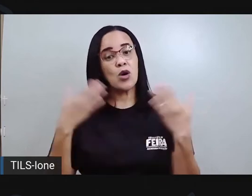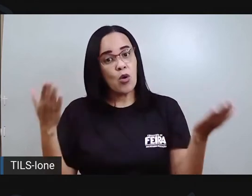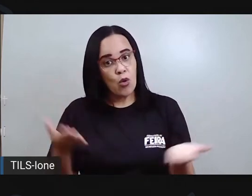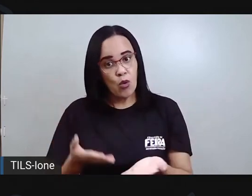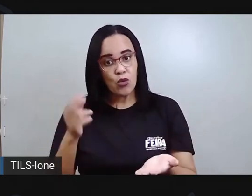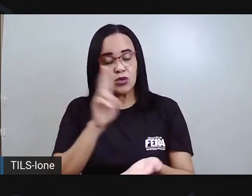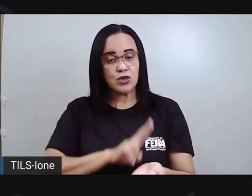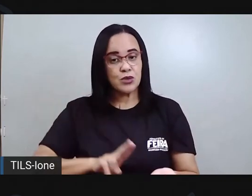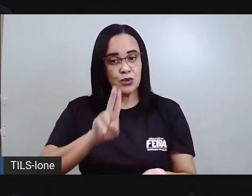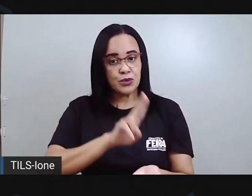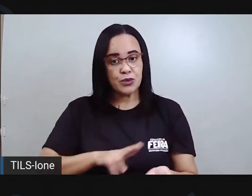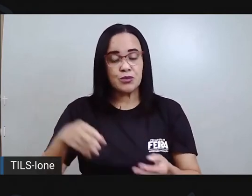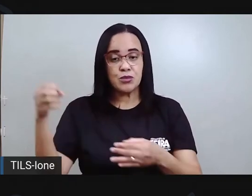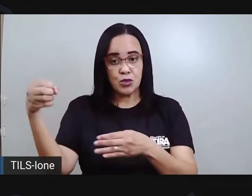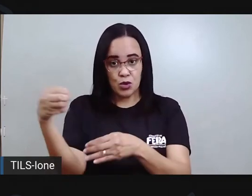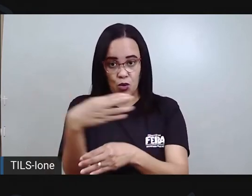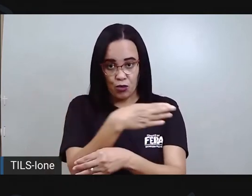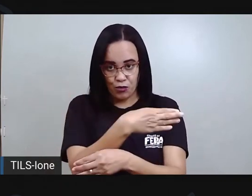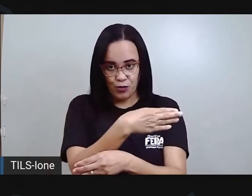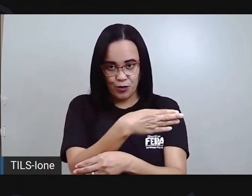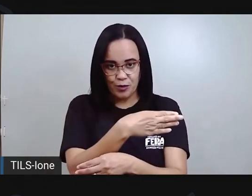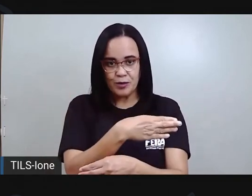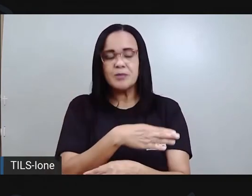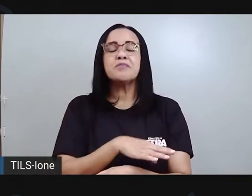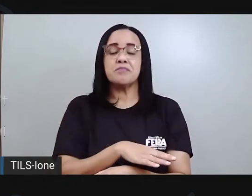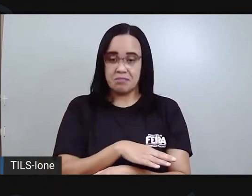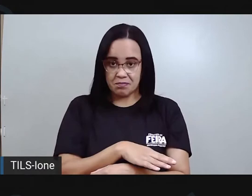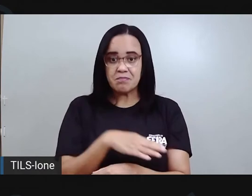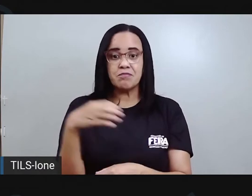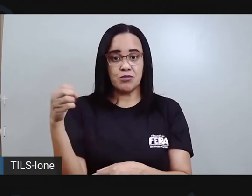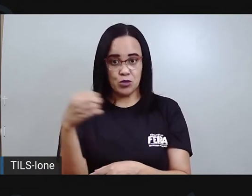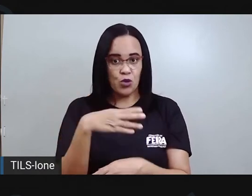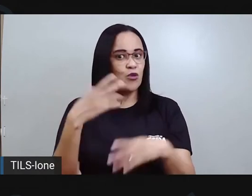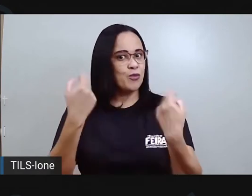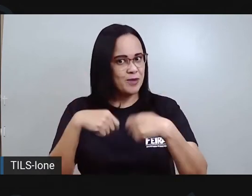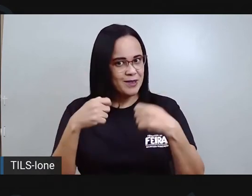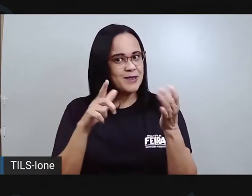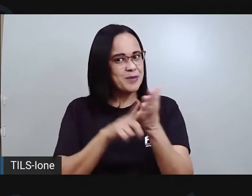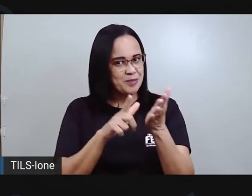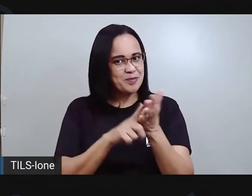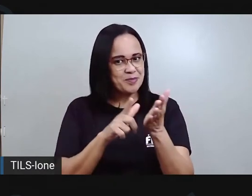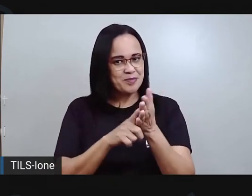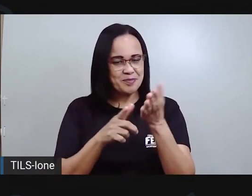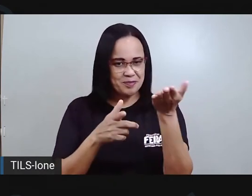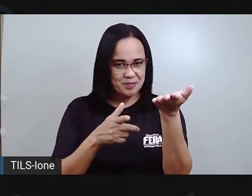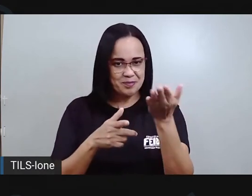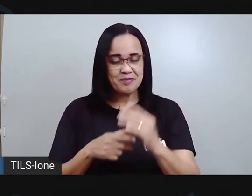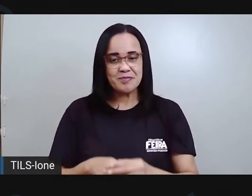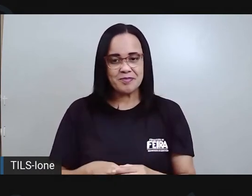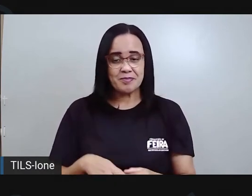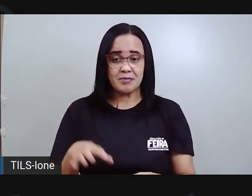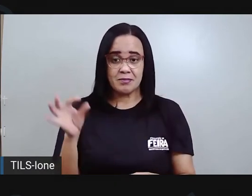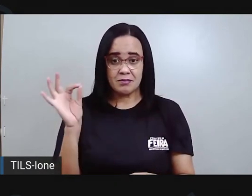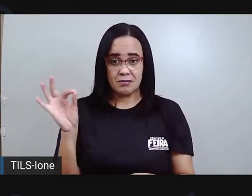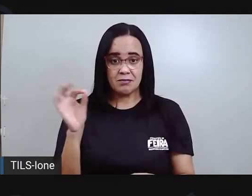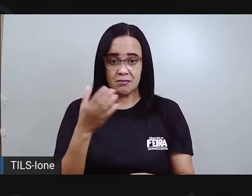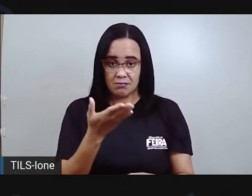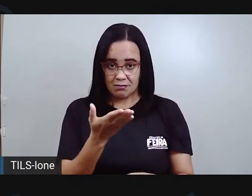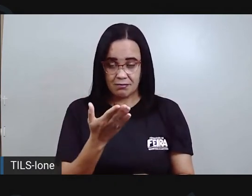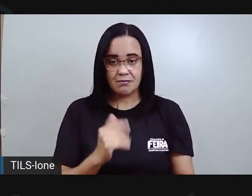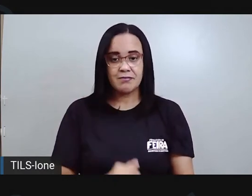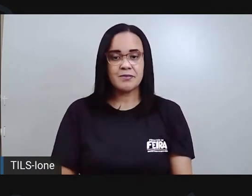ainda não foi usado, tá bom? Precisa ser um filtro novo, tá joia? Então, vamos pegar um filtro de papel.